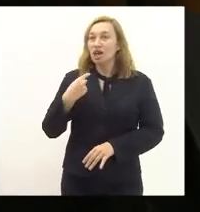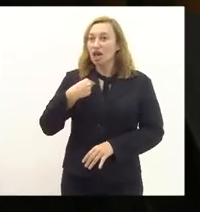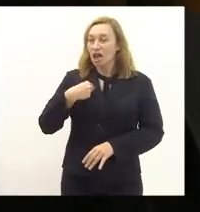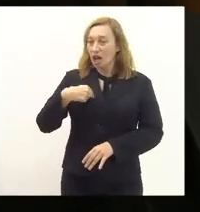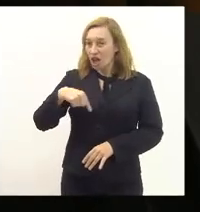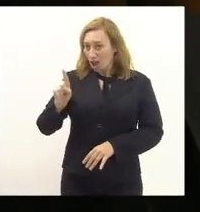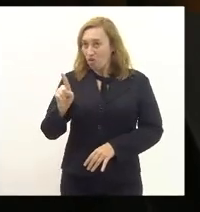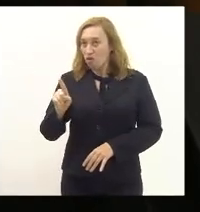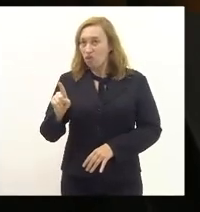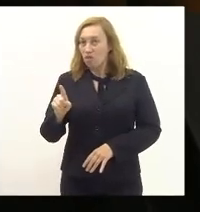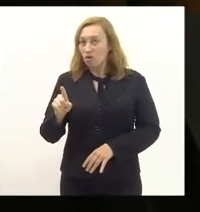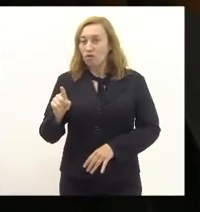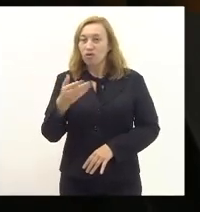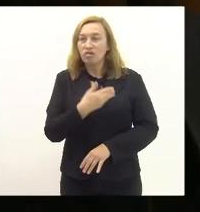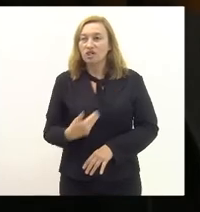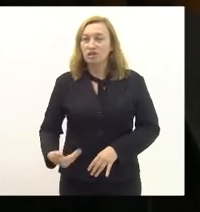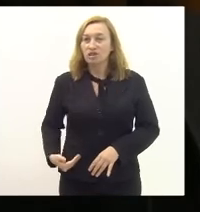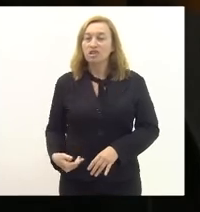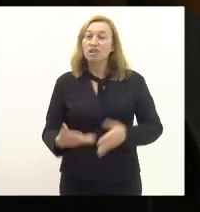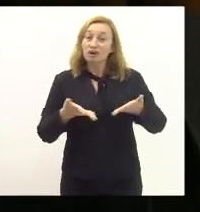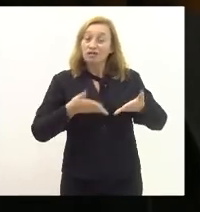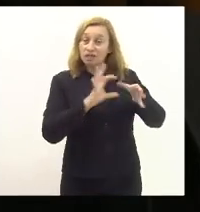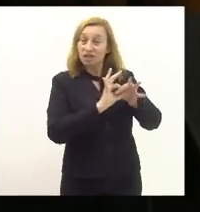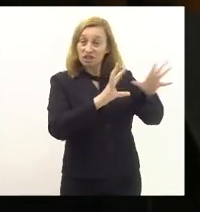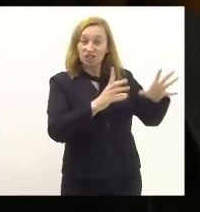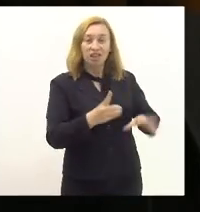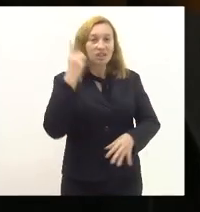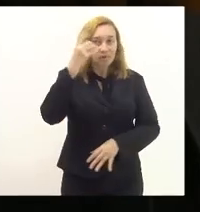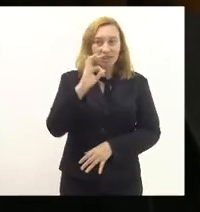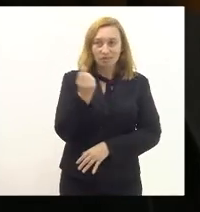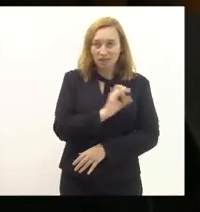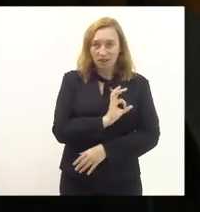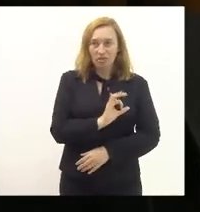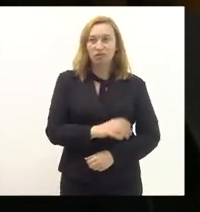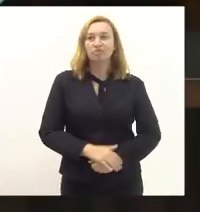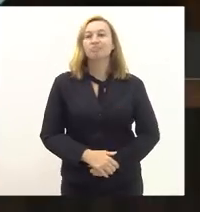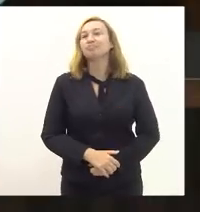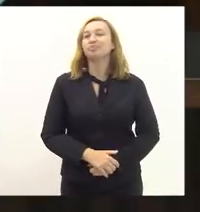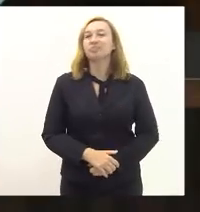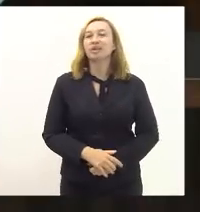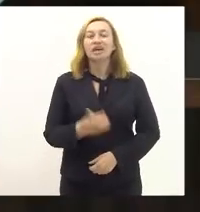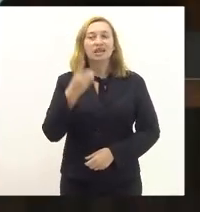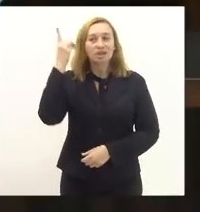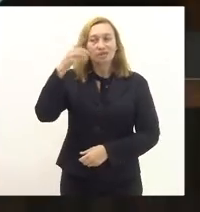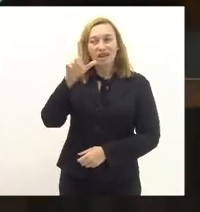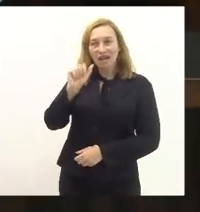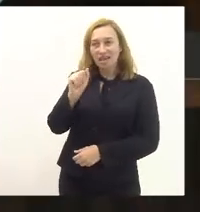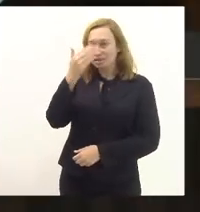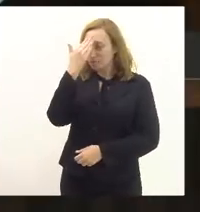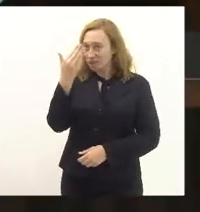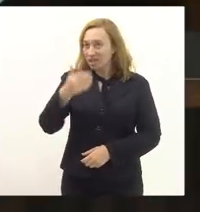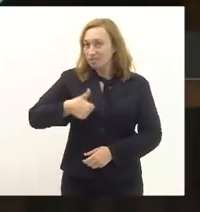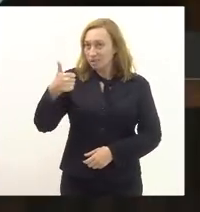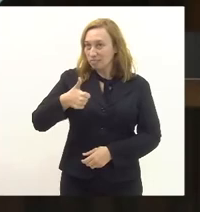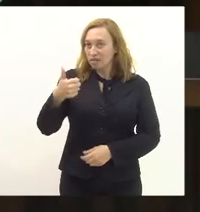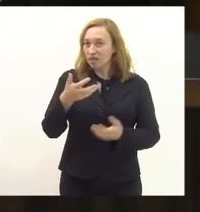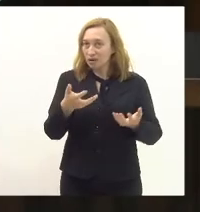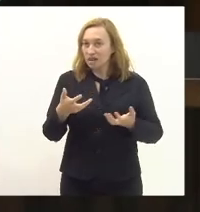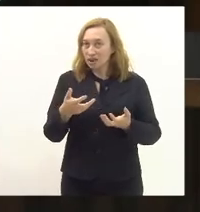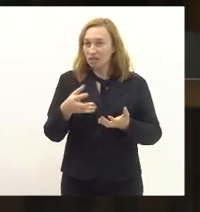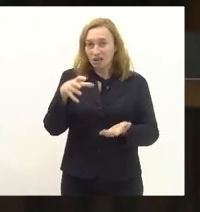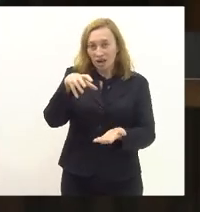Evolua, governador. E agora eu vou dar a parte à nobre deputada Marta Rocha. Deputada Alana, obrigada. Em primeiro lugar, eu quero fazer